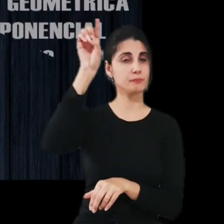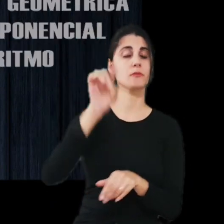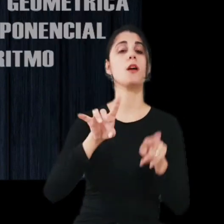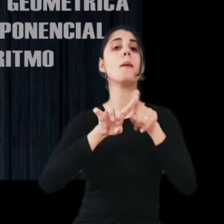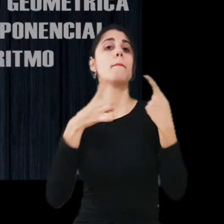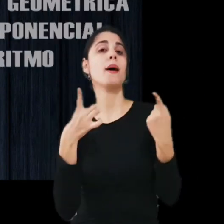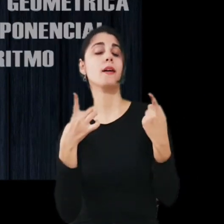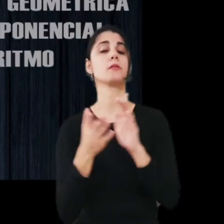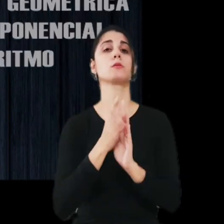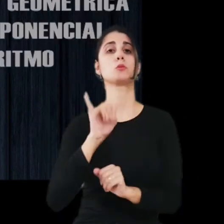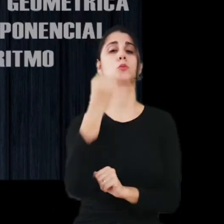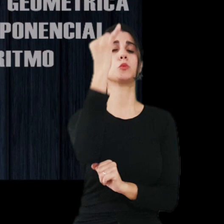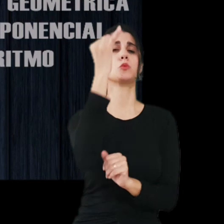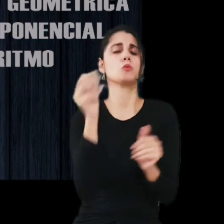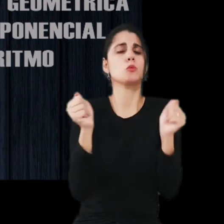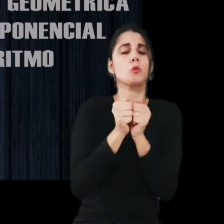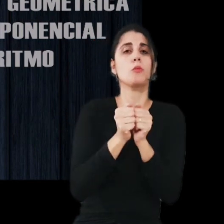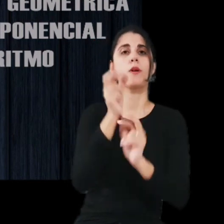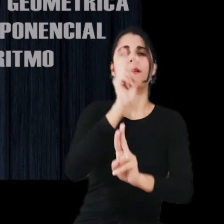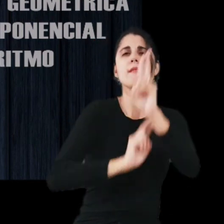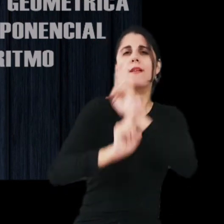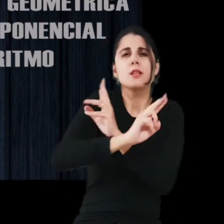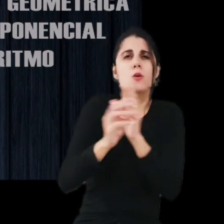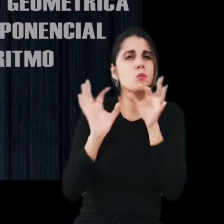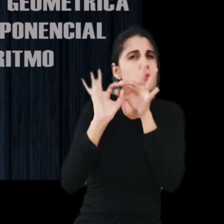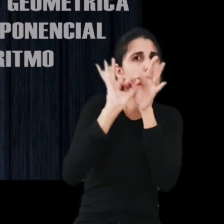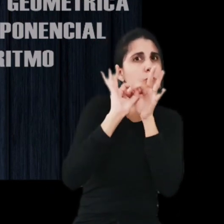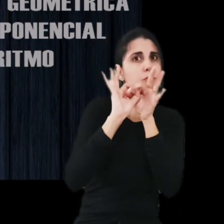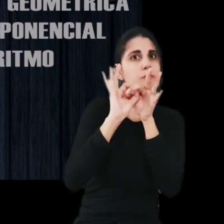juro composto, nós temos uma relação bem próxima